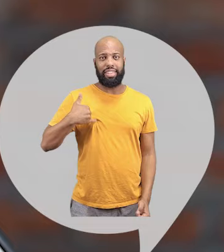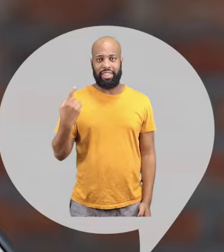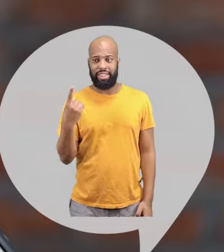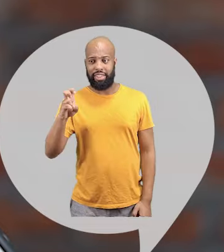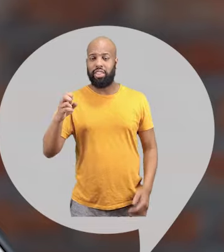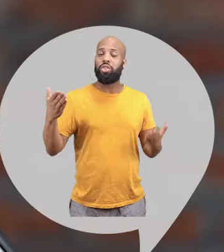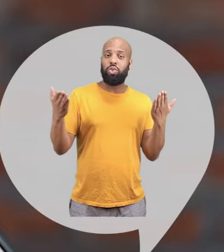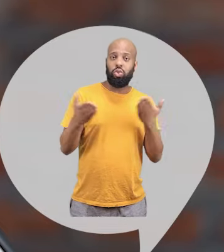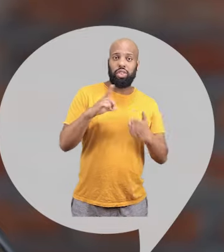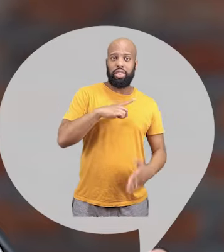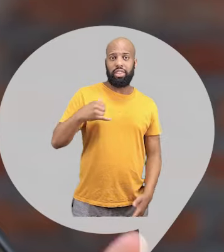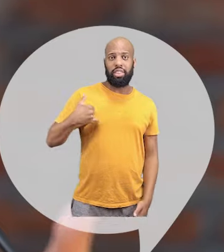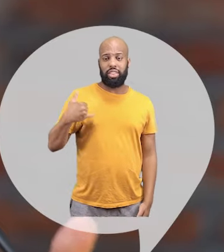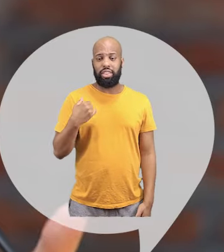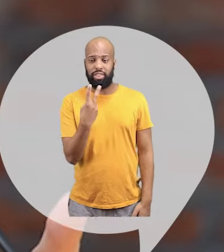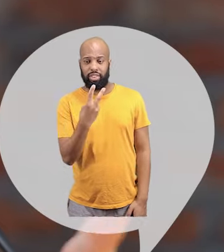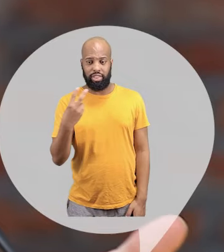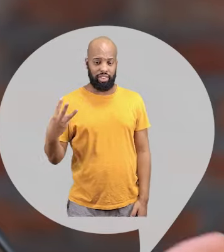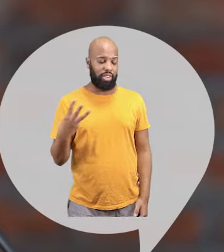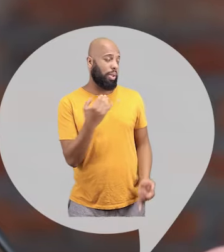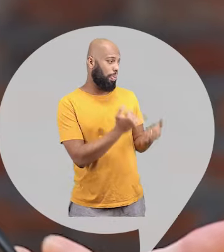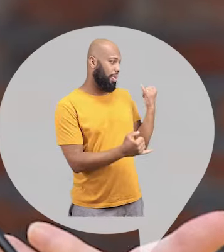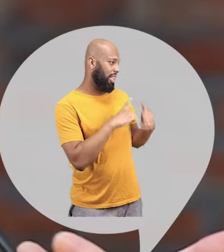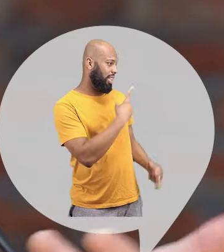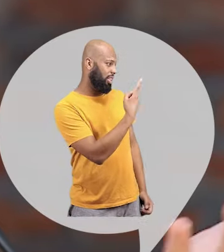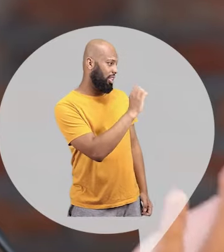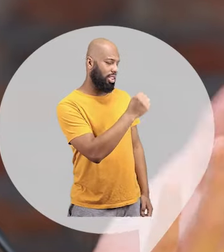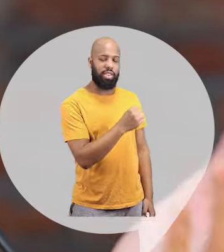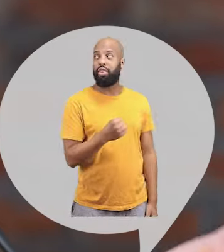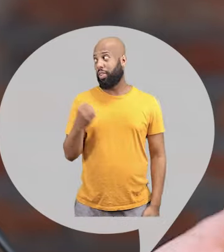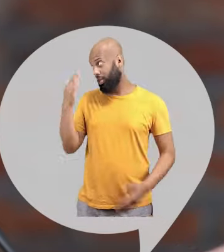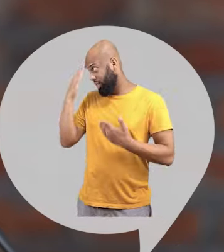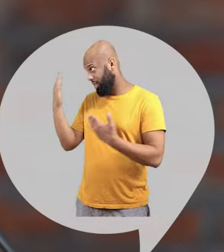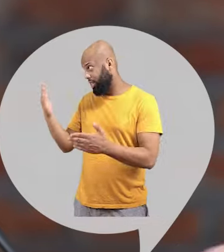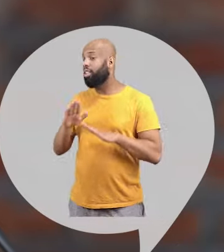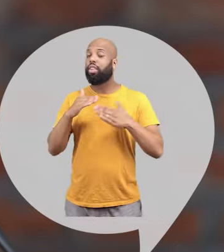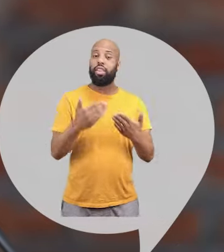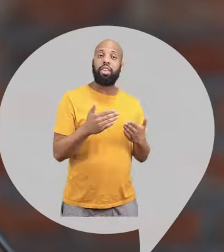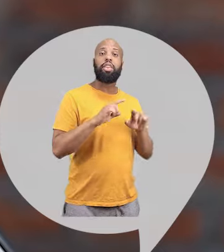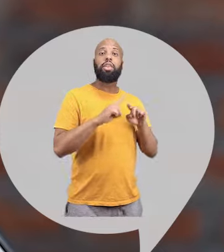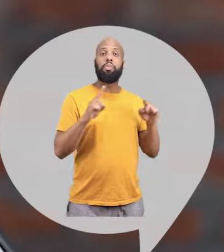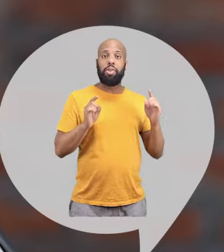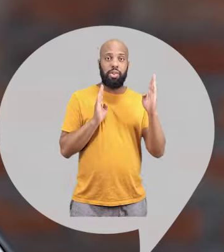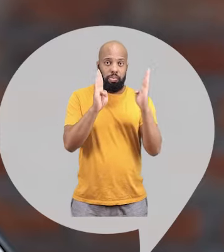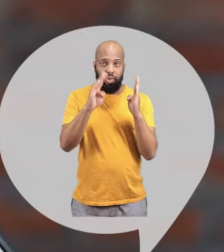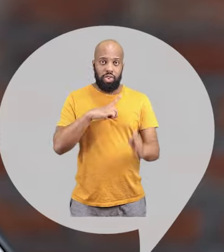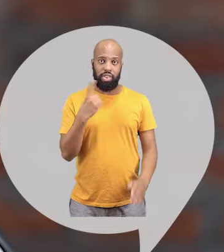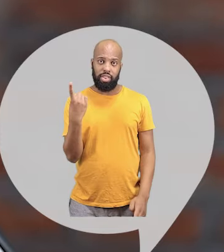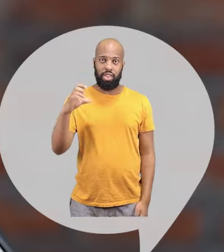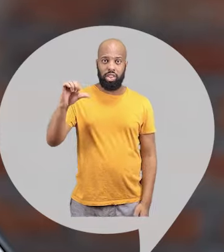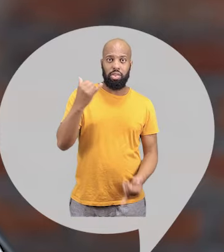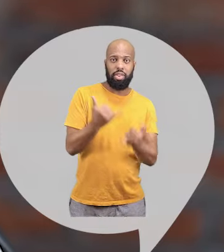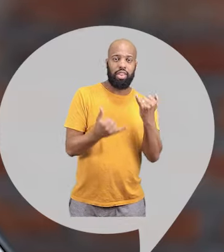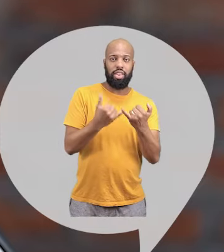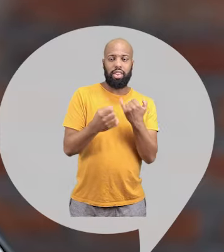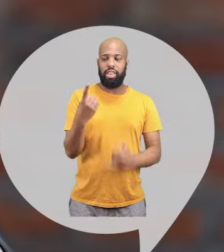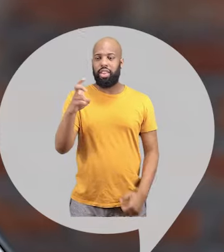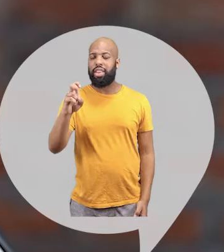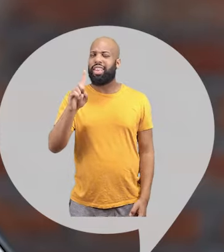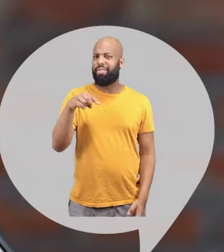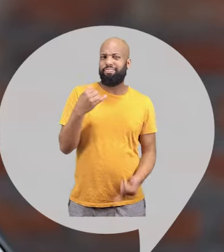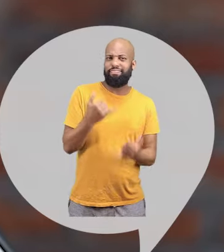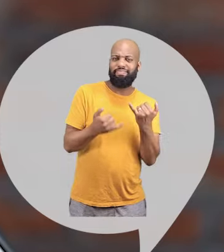né tipo assim hoje eu tenho 23 parece obrigado eu mas assim na época eu tinha 19